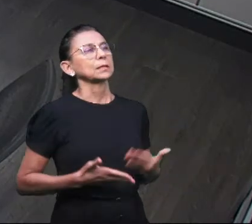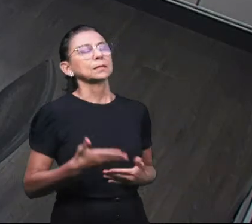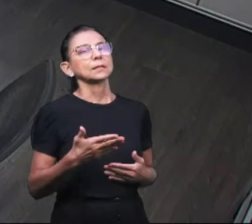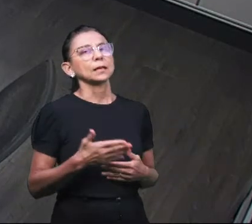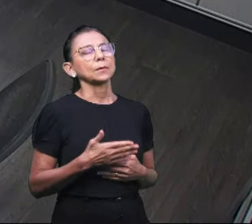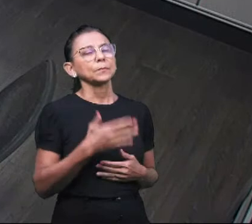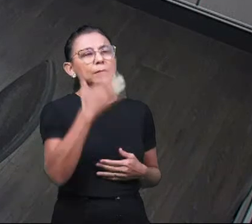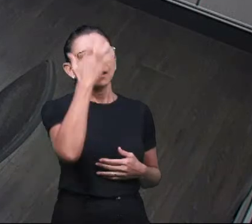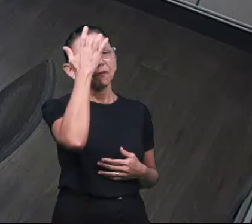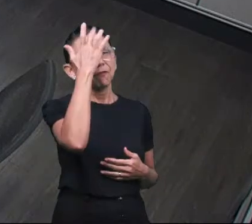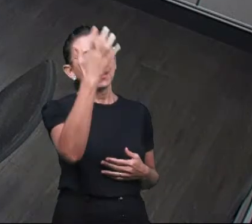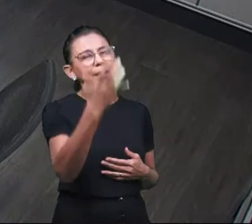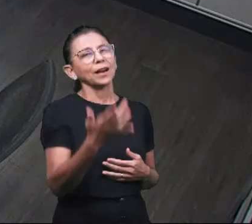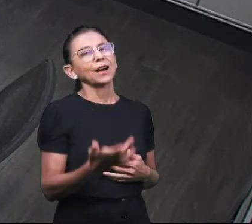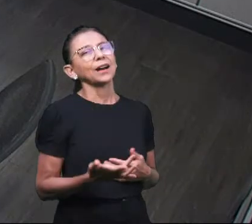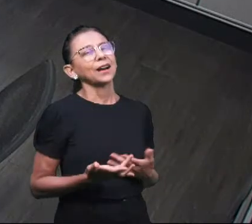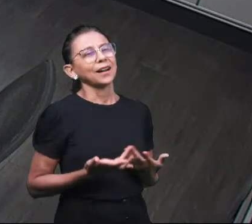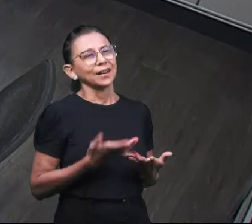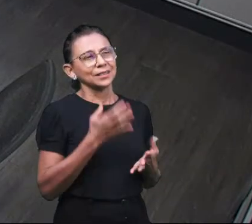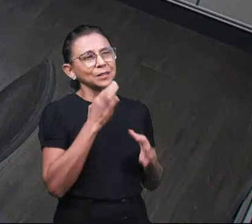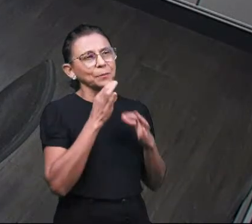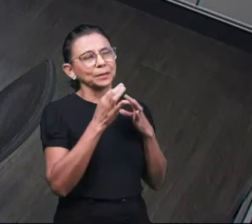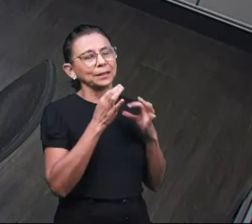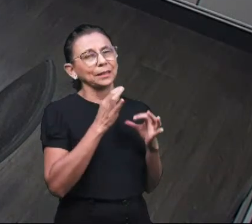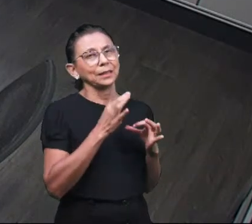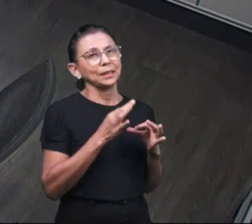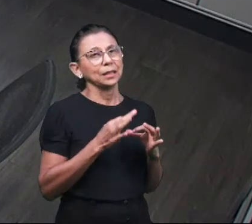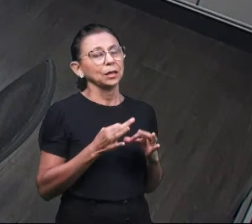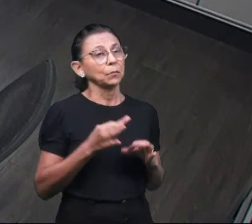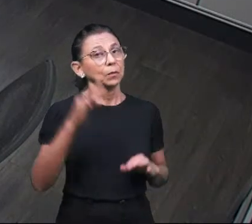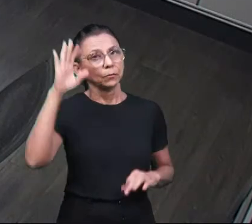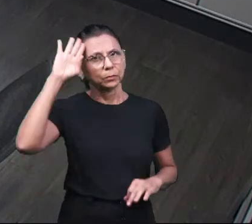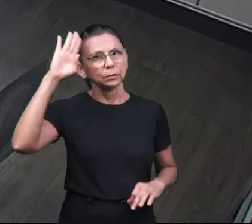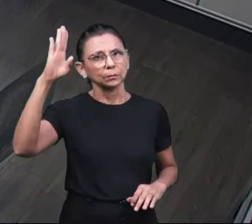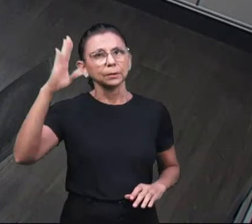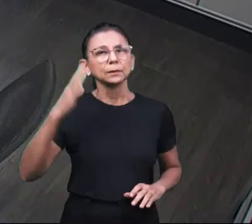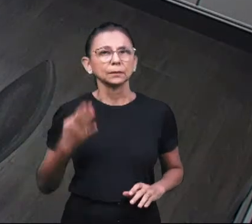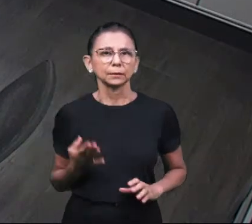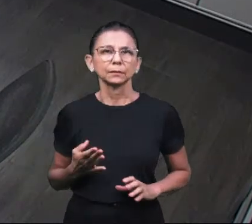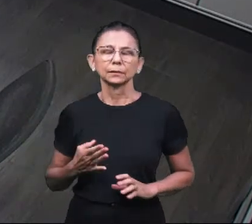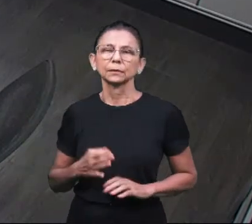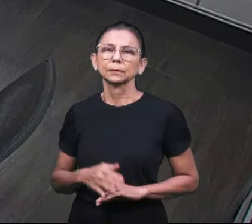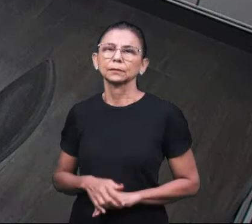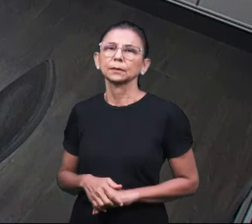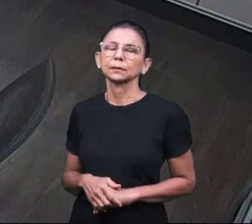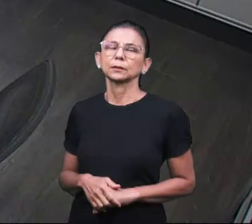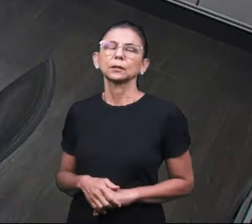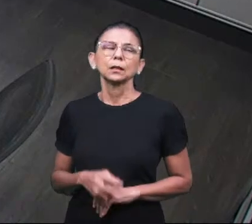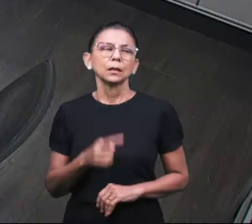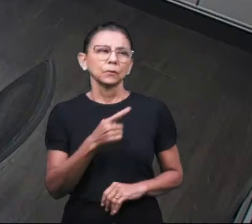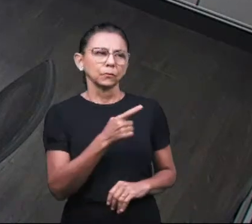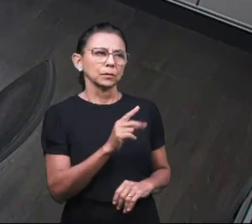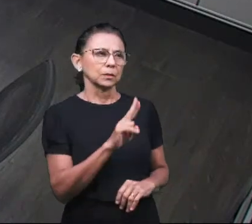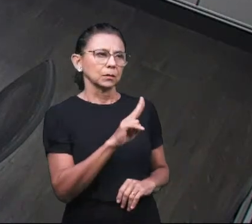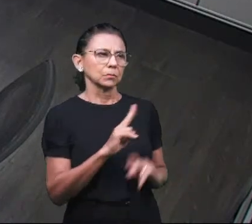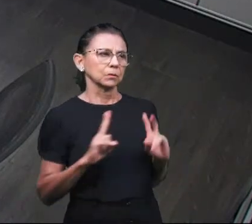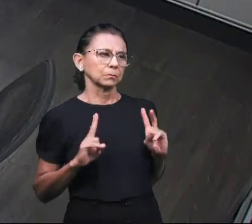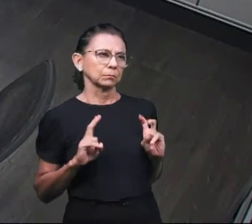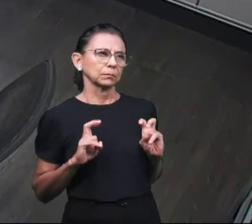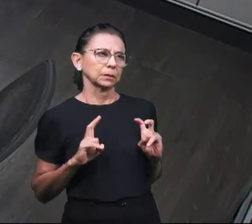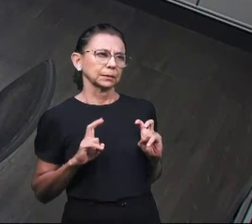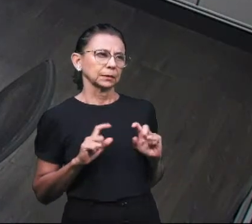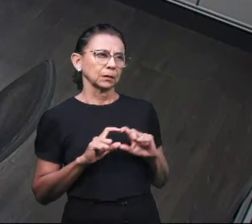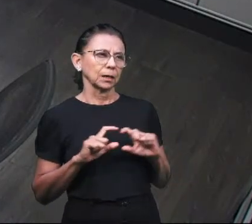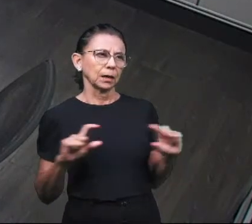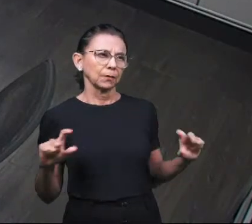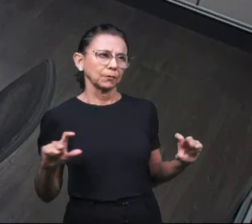para nós, porque eu sempre disse que o trabalho é fundamental, né? Você usou a expressão, bem, ou seja, você